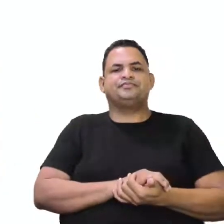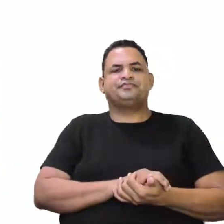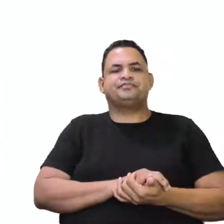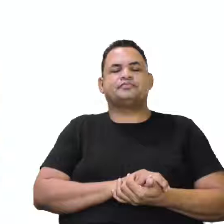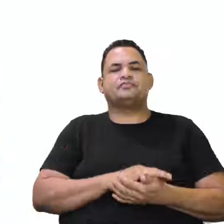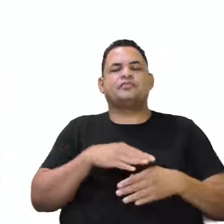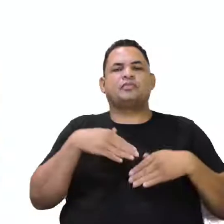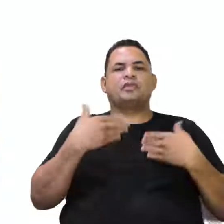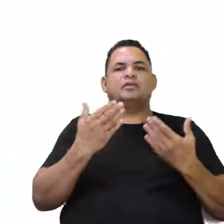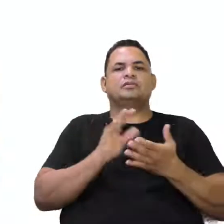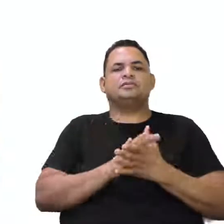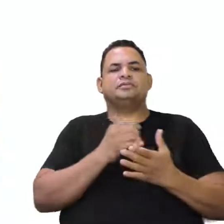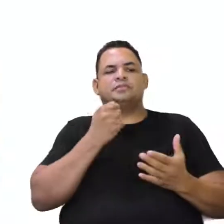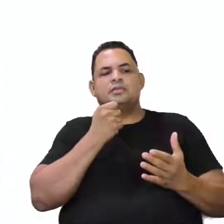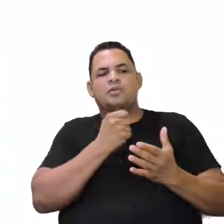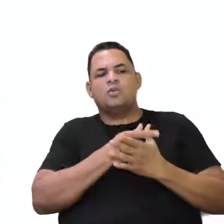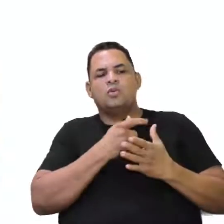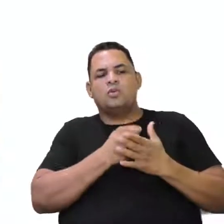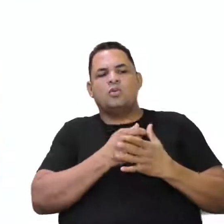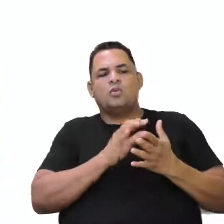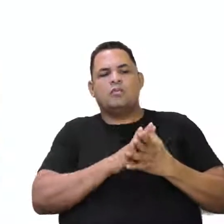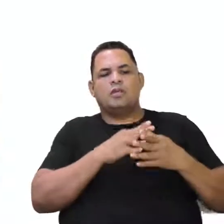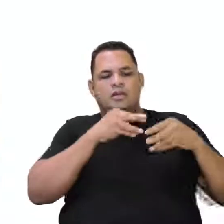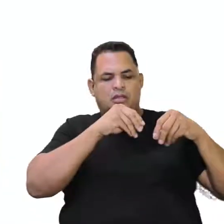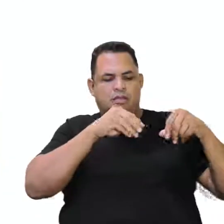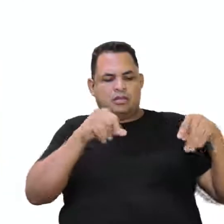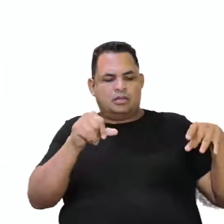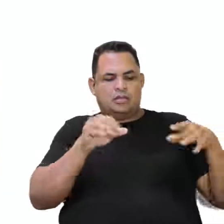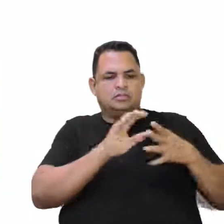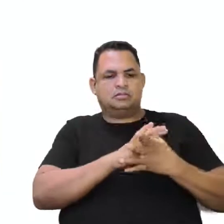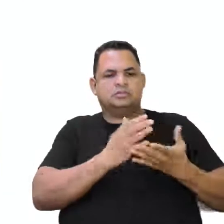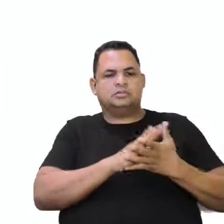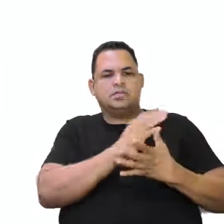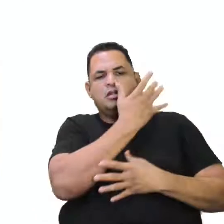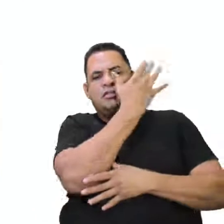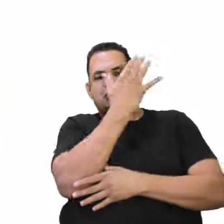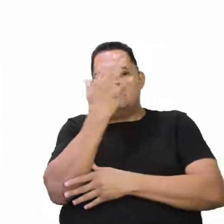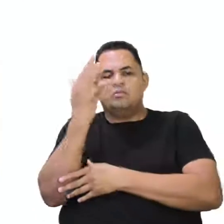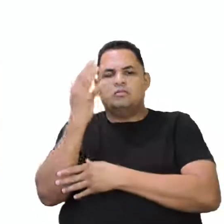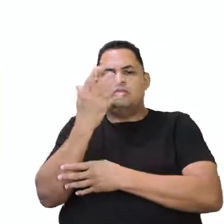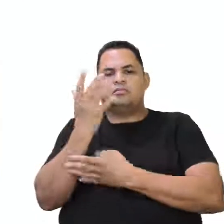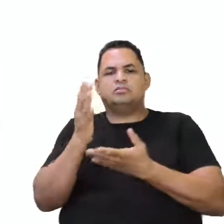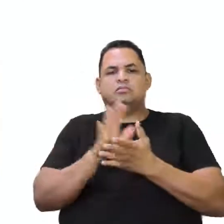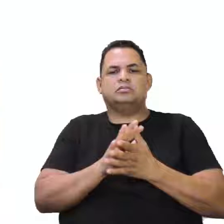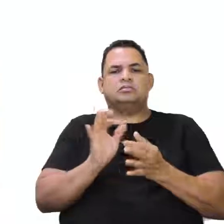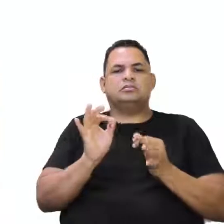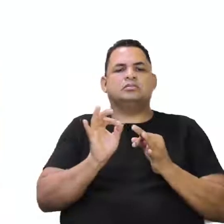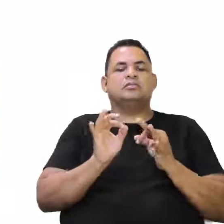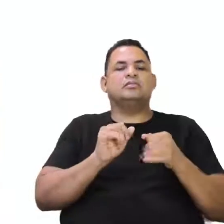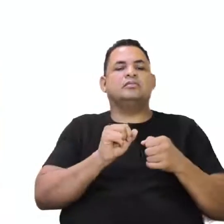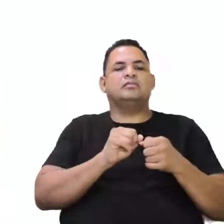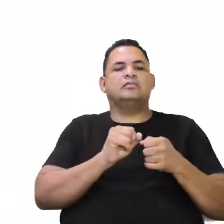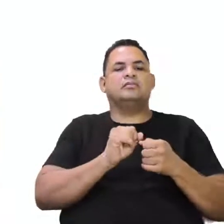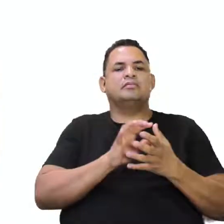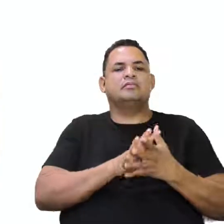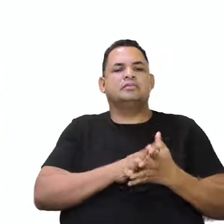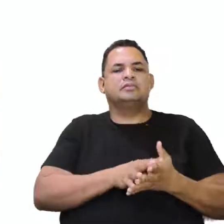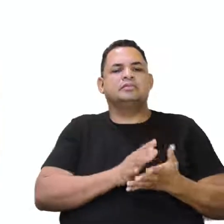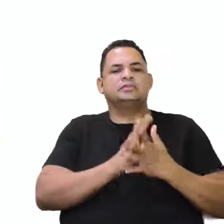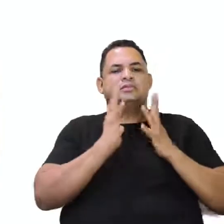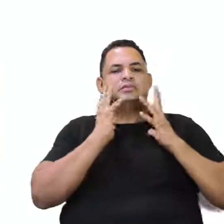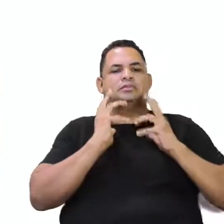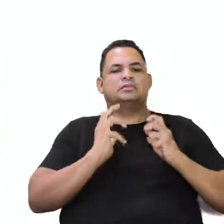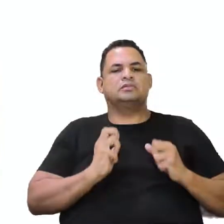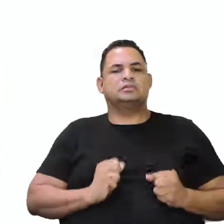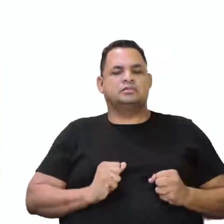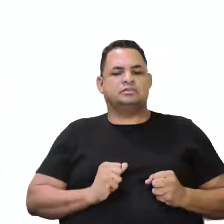Muita gente, quando compra uma propriedade florestada, aí vai fazer aquela que chamam de limpeza do